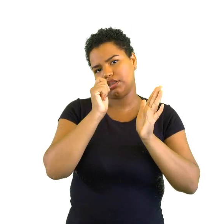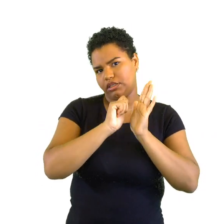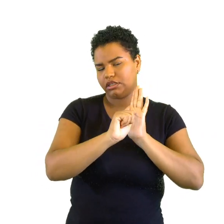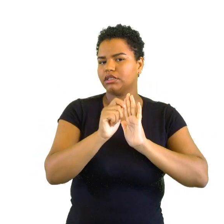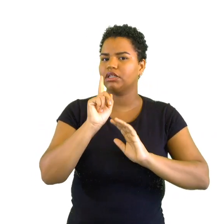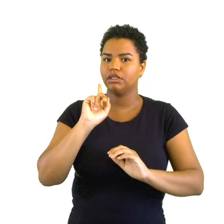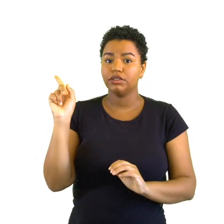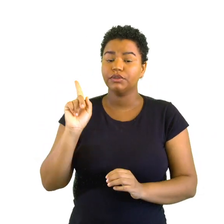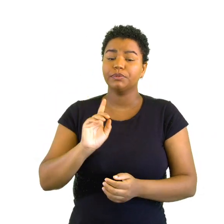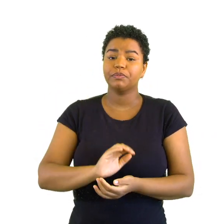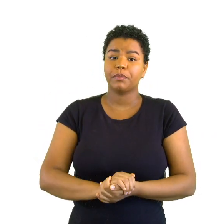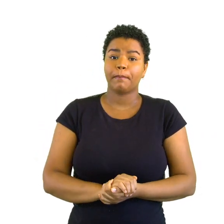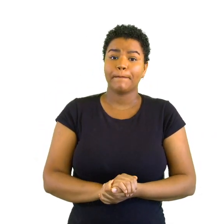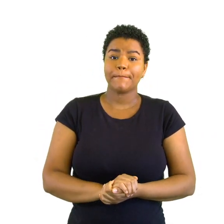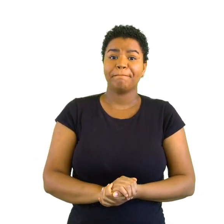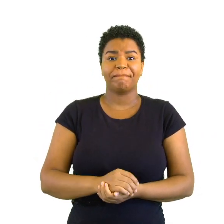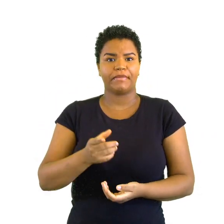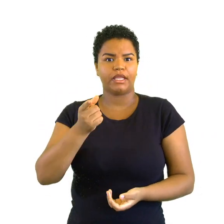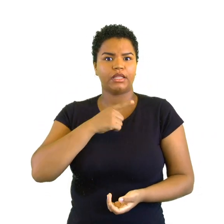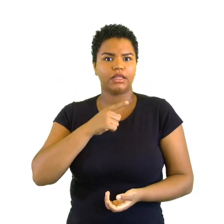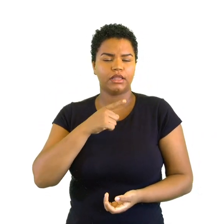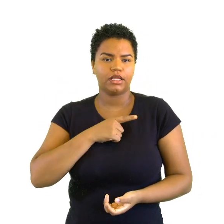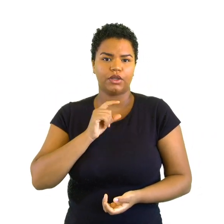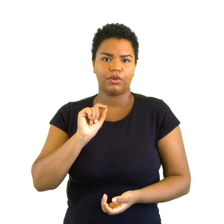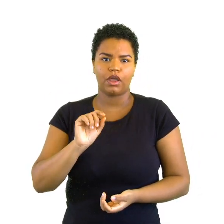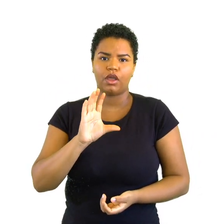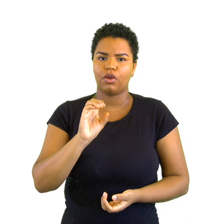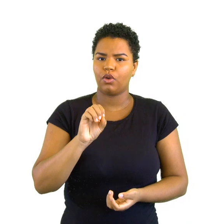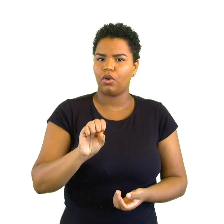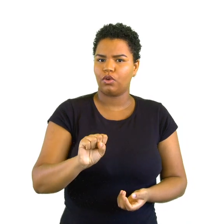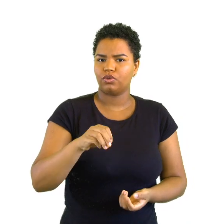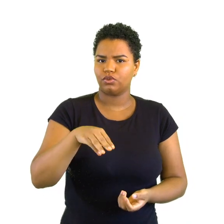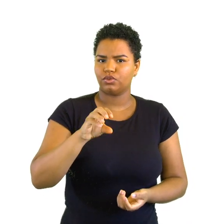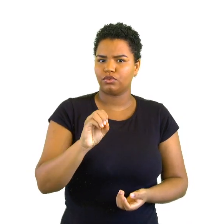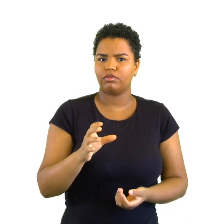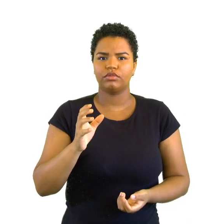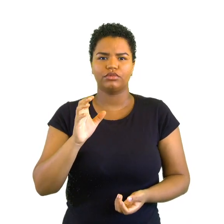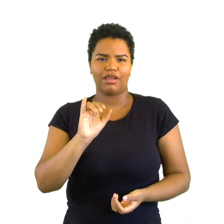ali. Então ali eu tenho o cosmo de Einstein. Como é que eu cheguei a